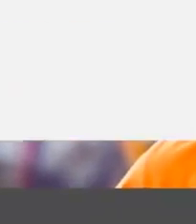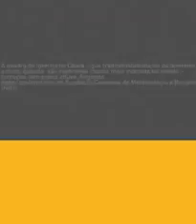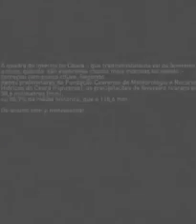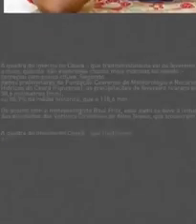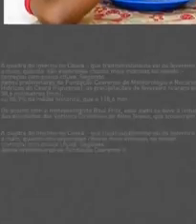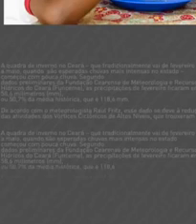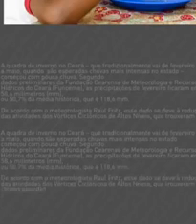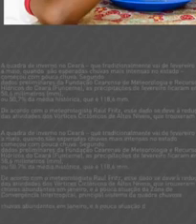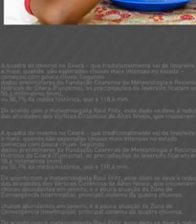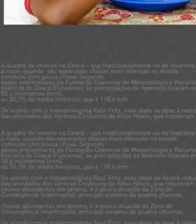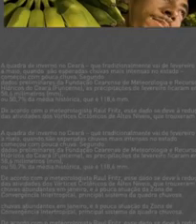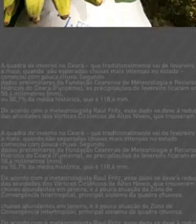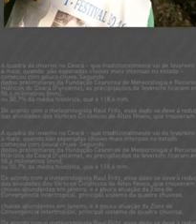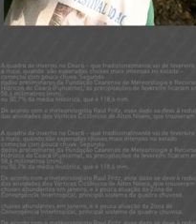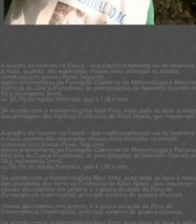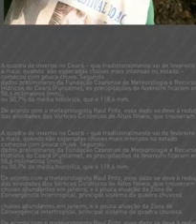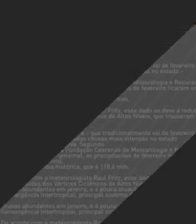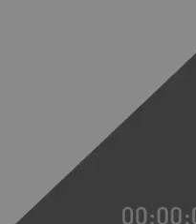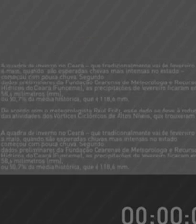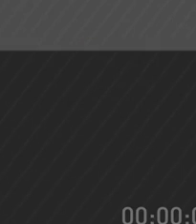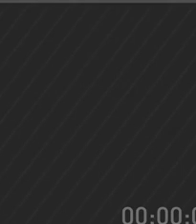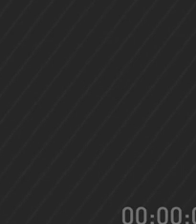NBR i